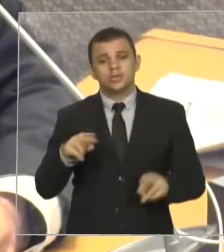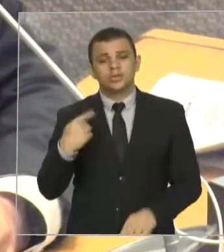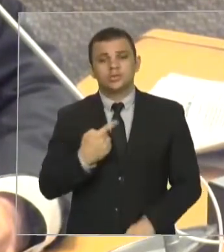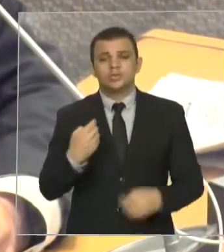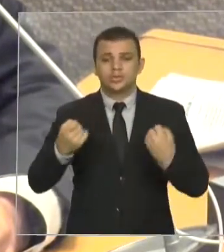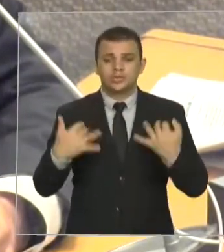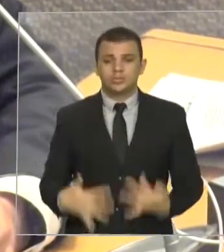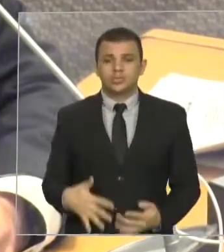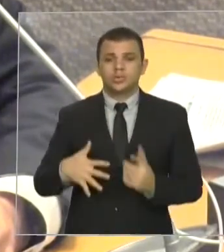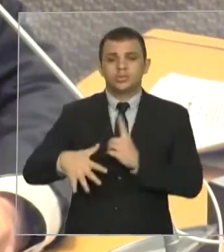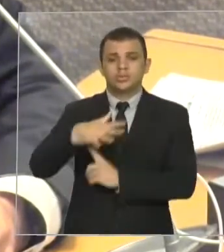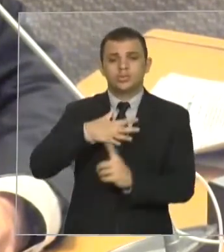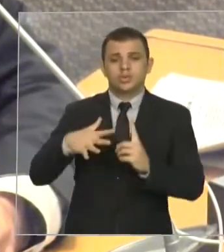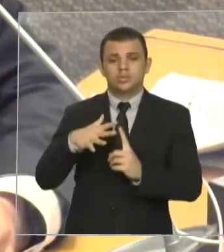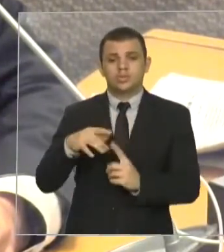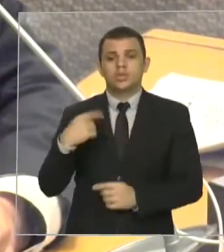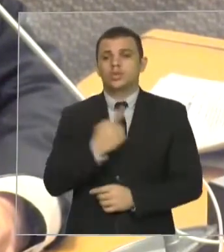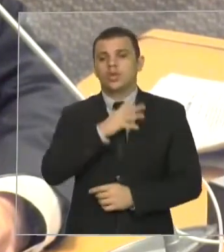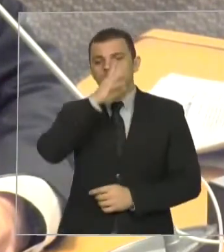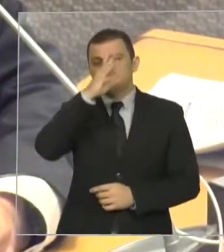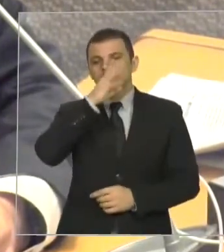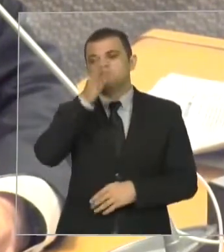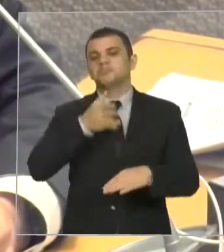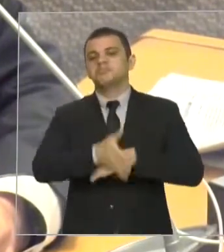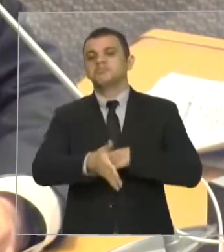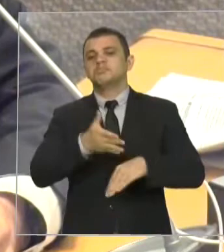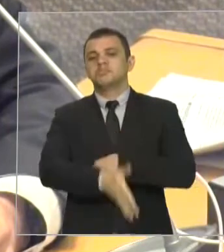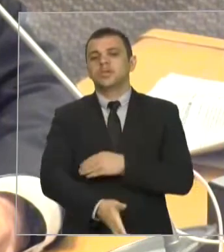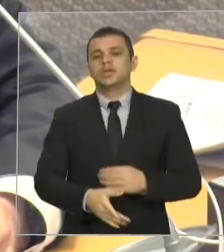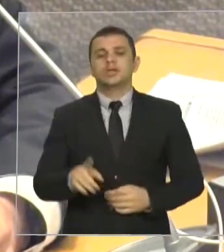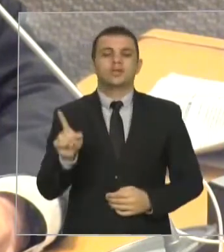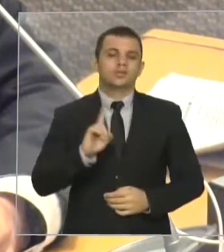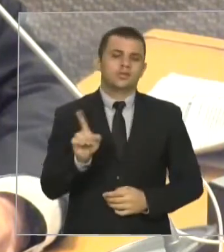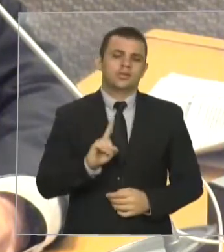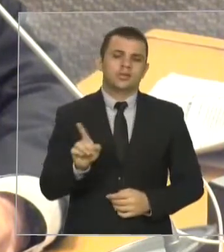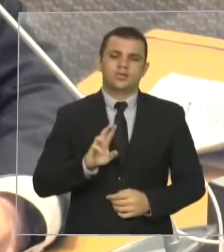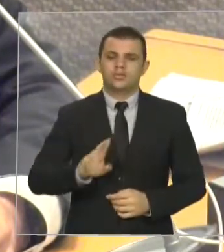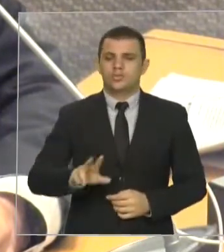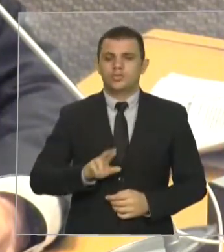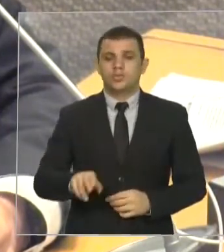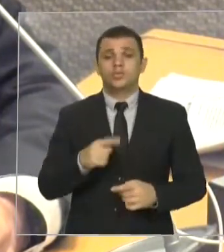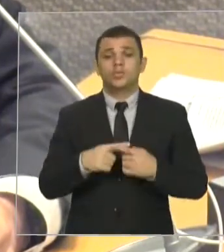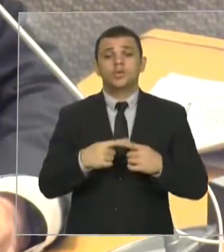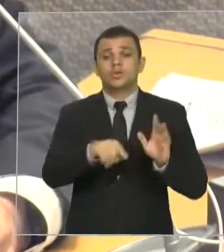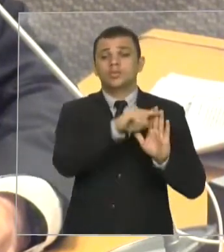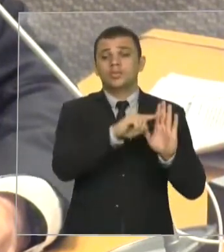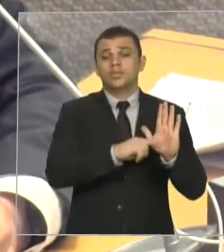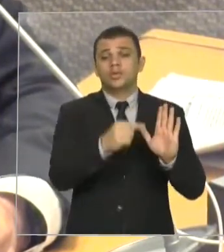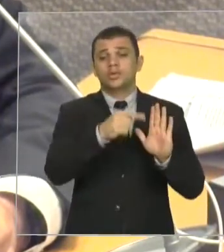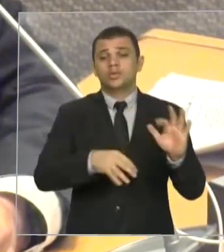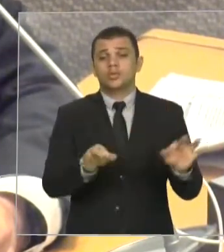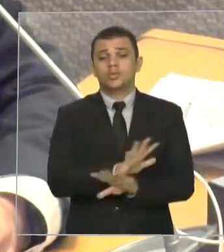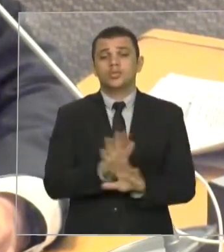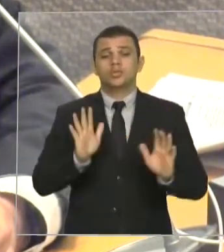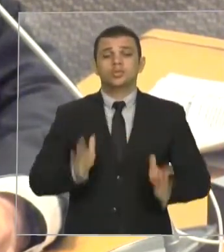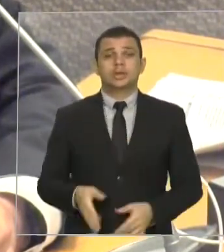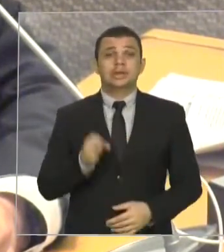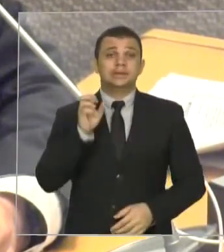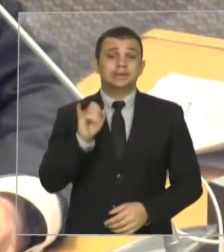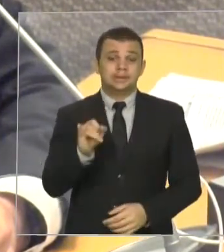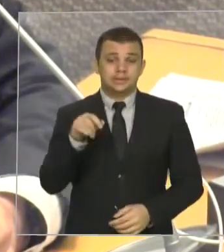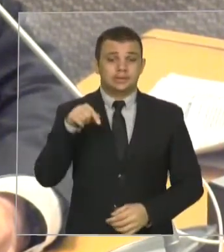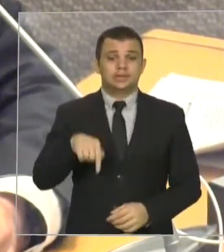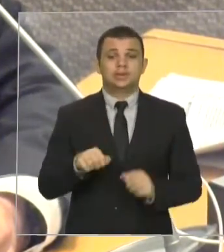o processo, nós não estamos interferindo no processo do plano, até porque o plano já está pronto, e se a Assembleia